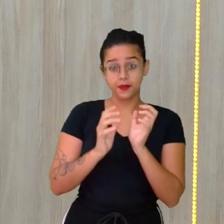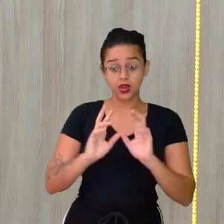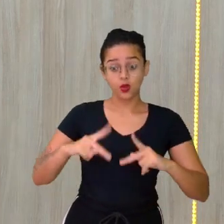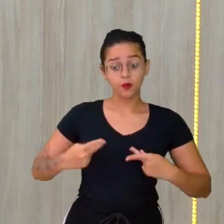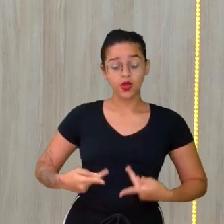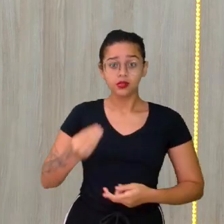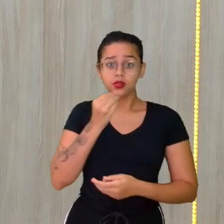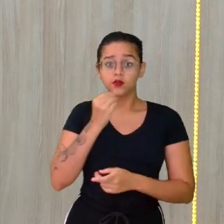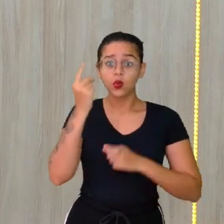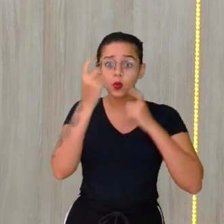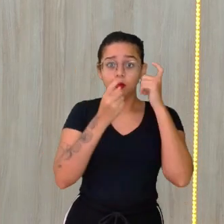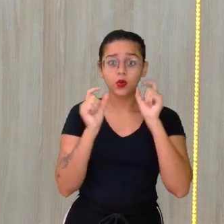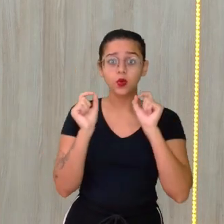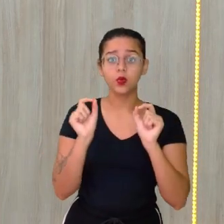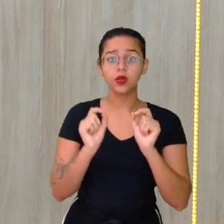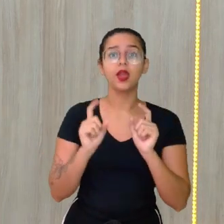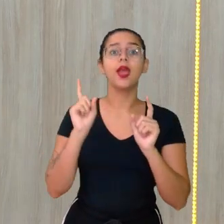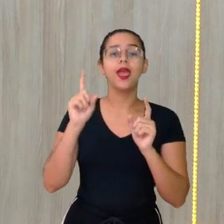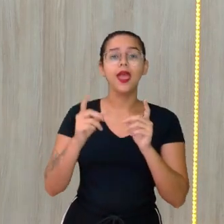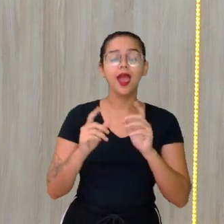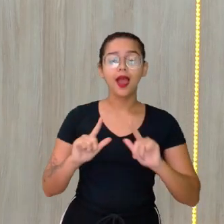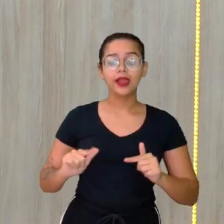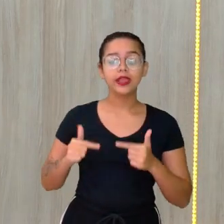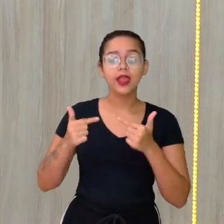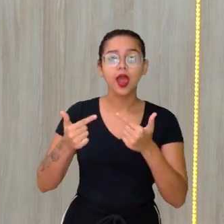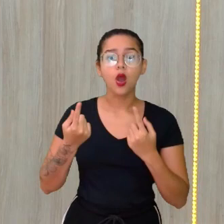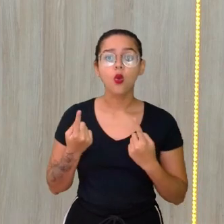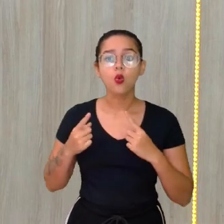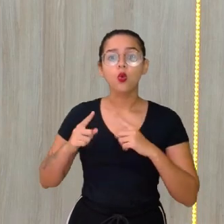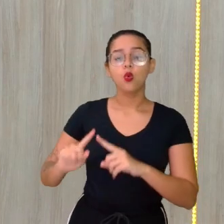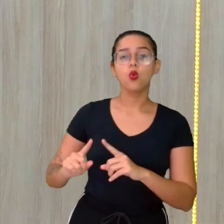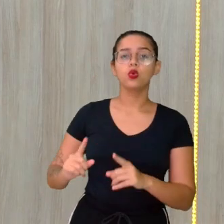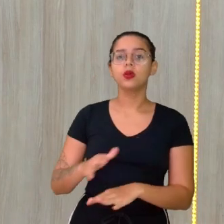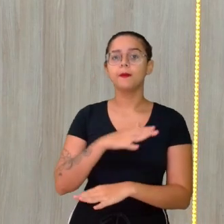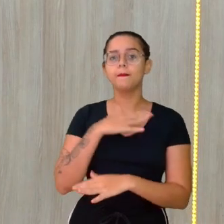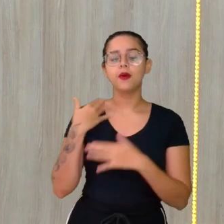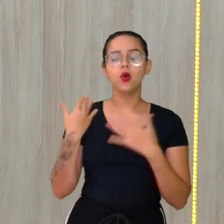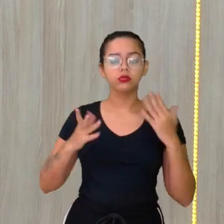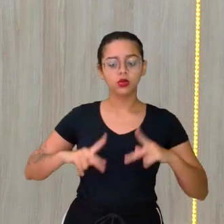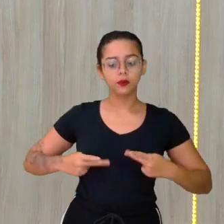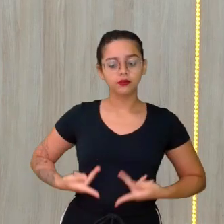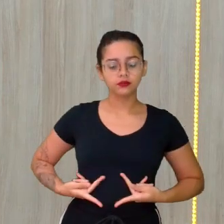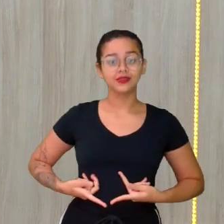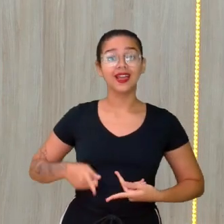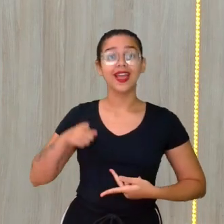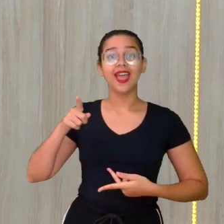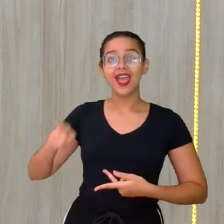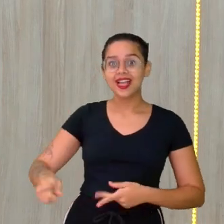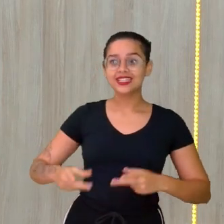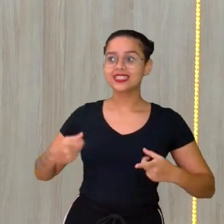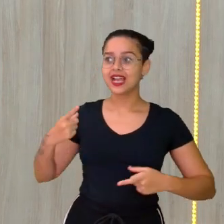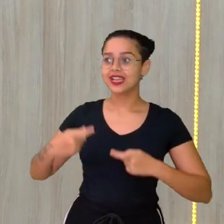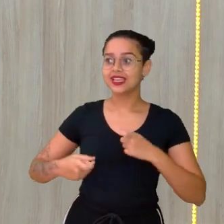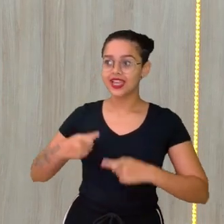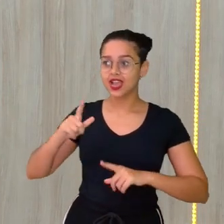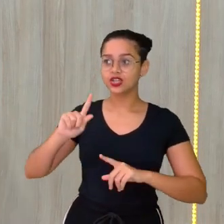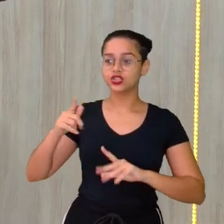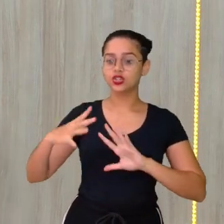preocupar é a guerra contra a extinção da própria humanidade. Então, para essa guerra, a geografia ela